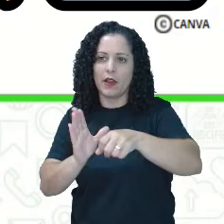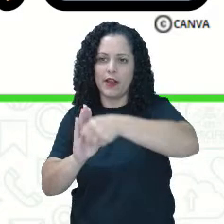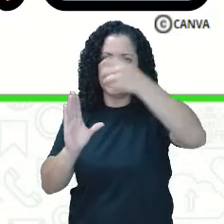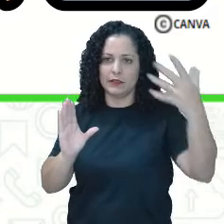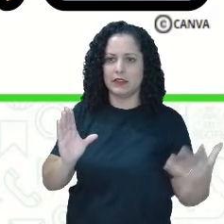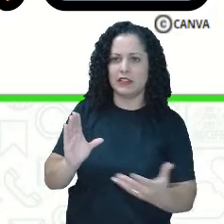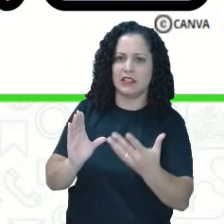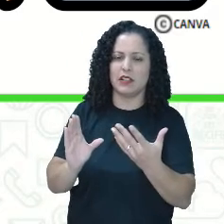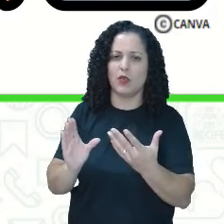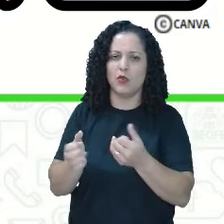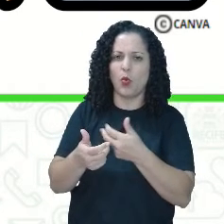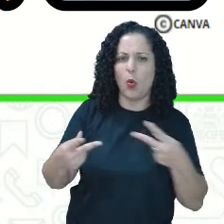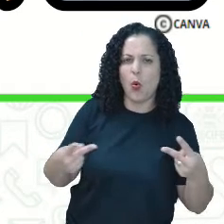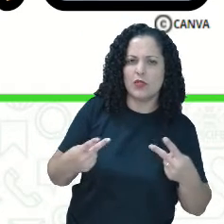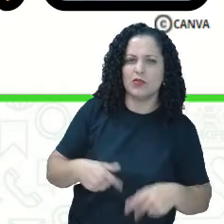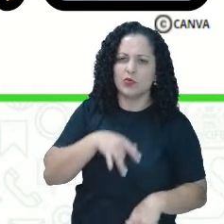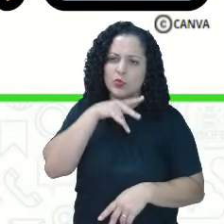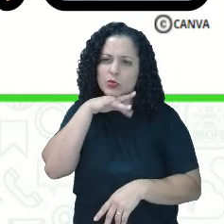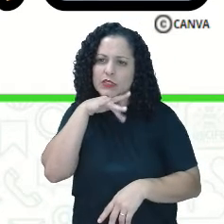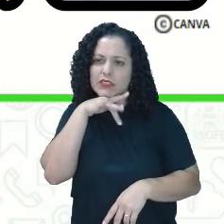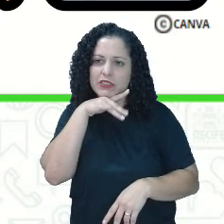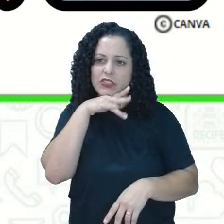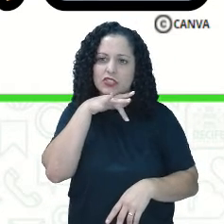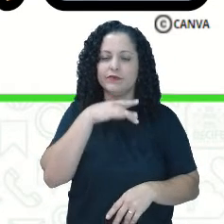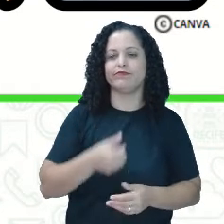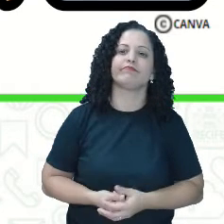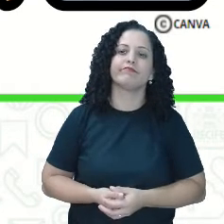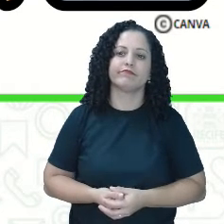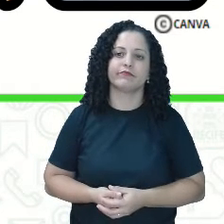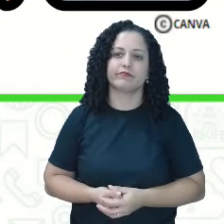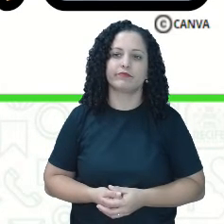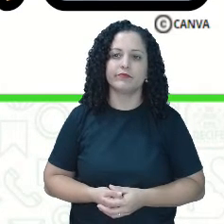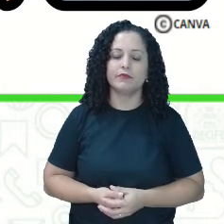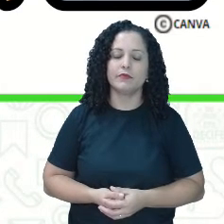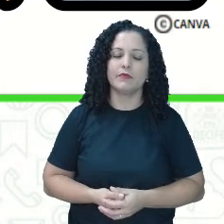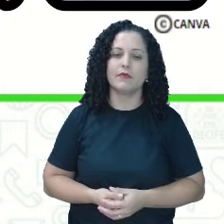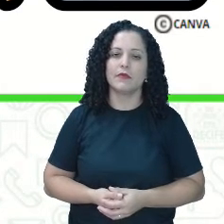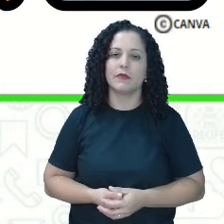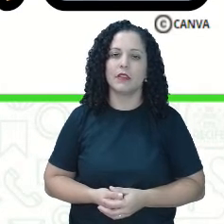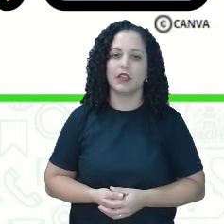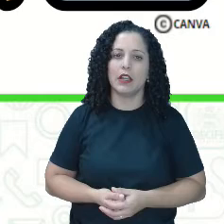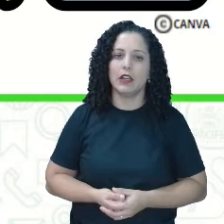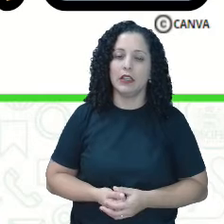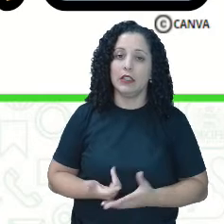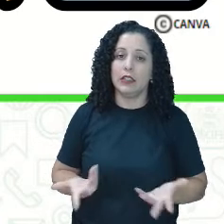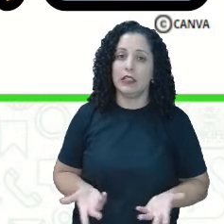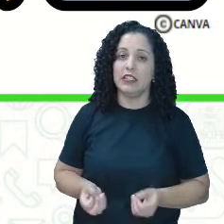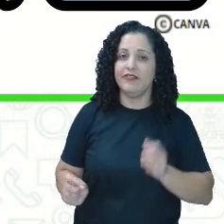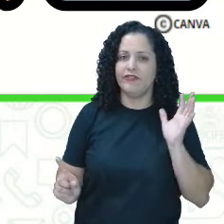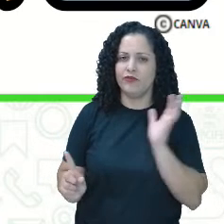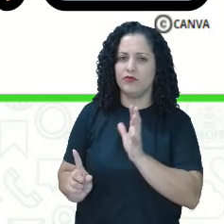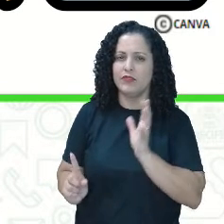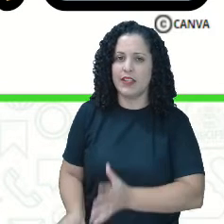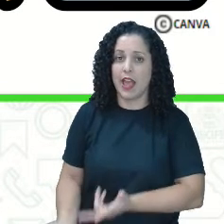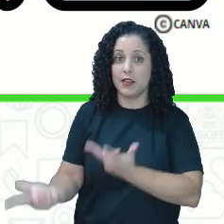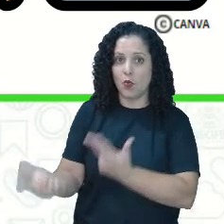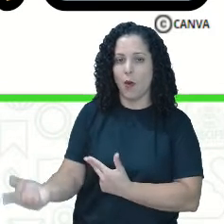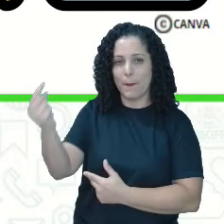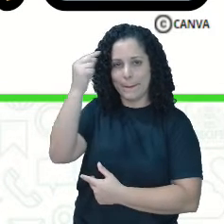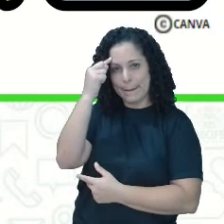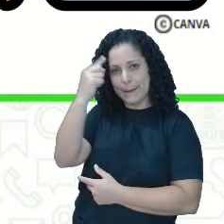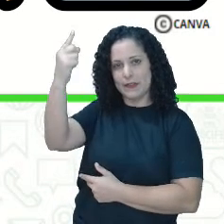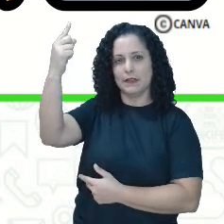imagem negativa para levar o interlocutor a agir ou pensar segundo o que o autor deseja, tá